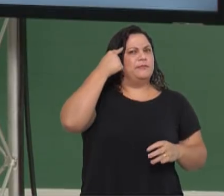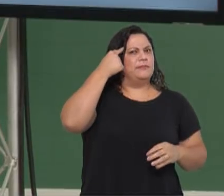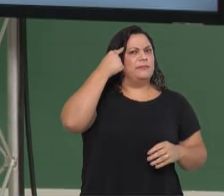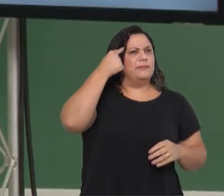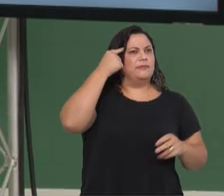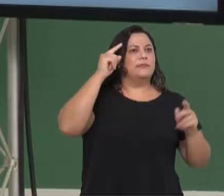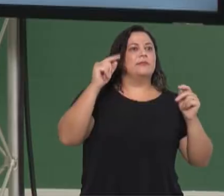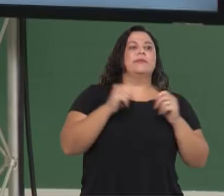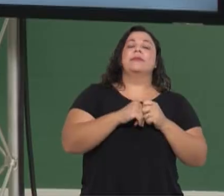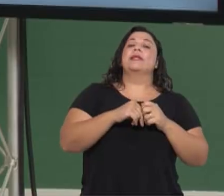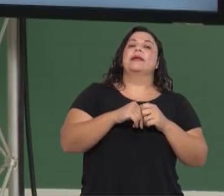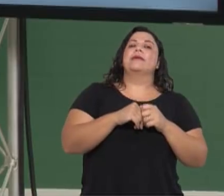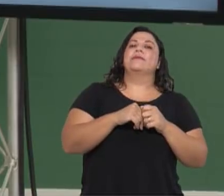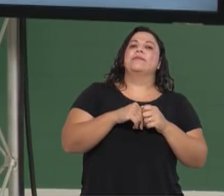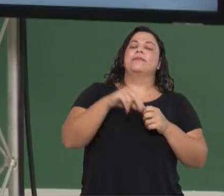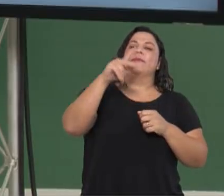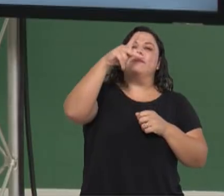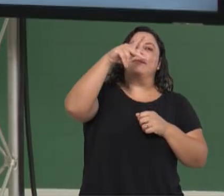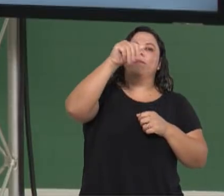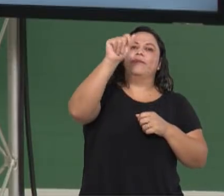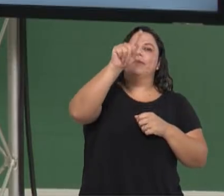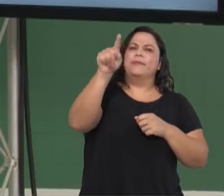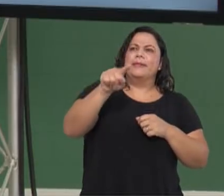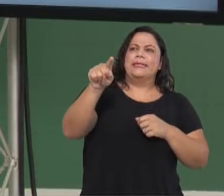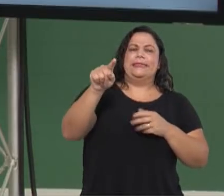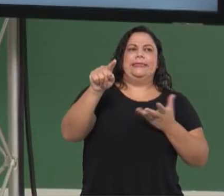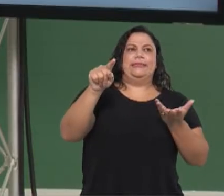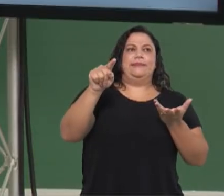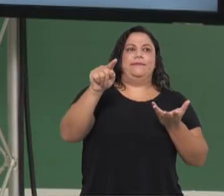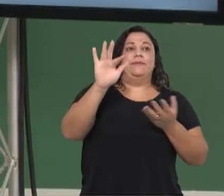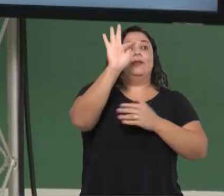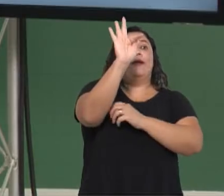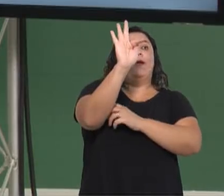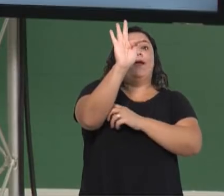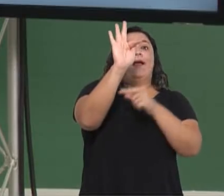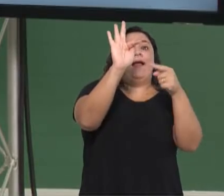faz, ocorre ou você precisa se mexer?